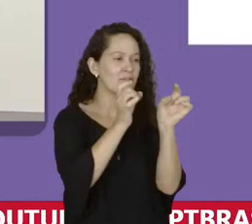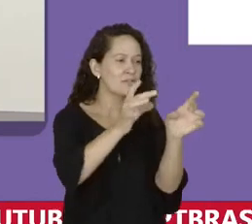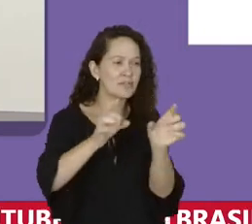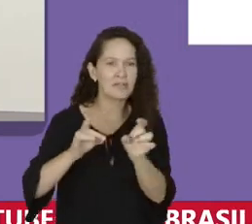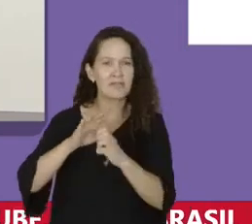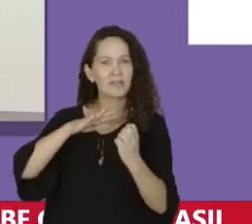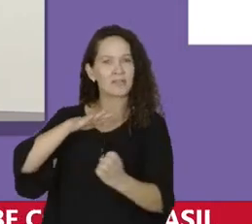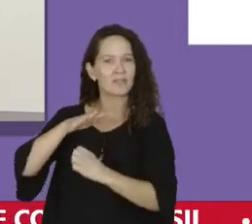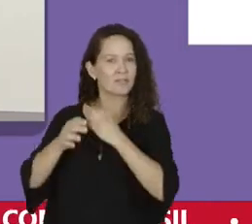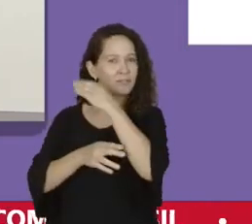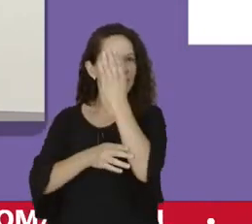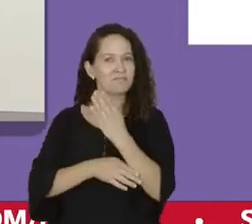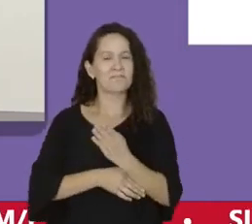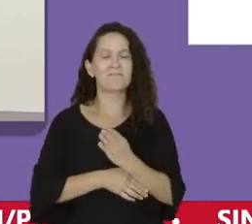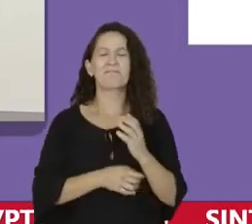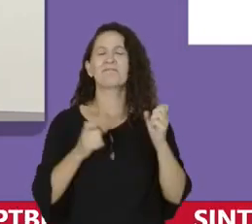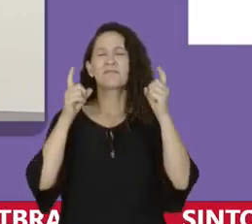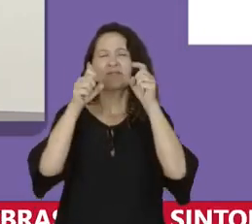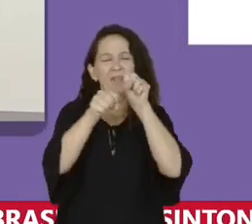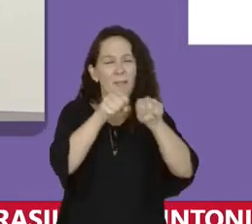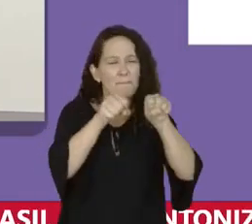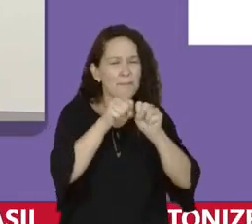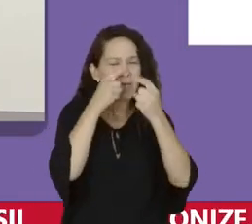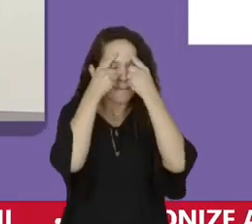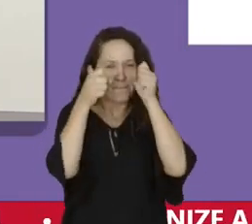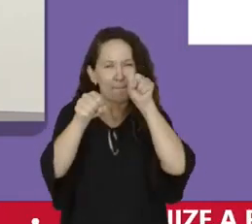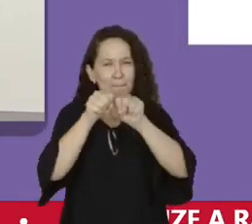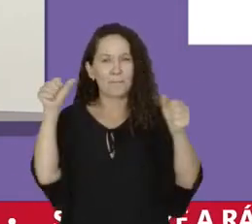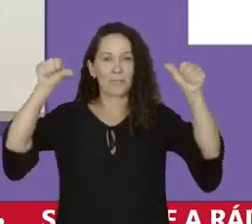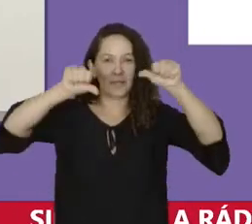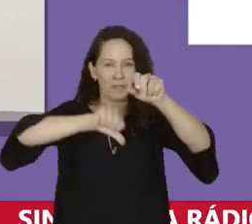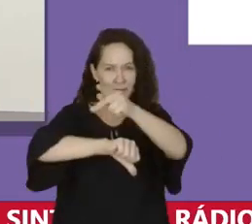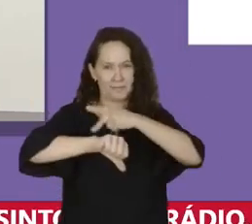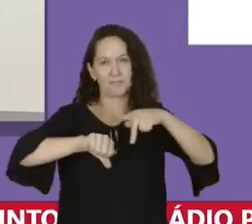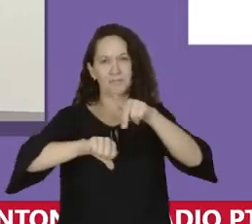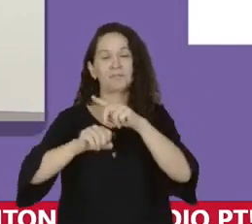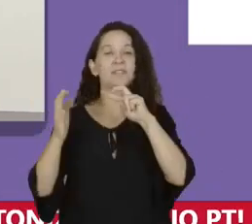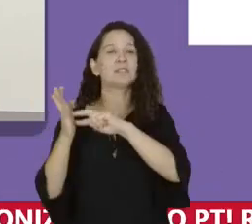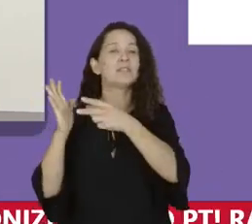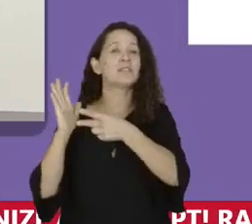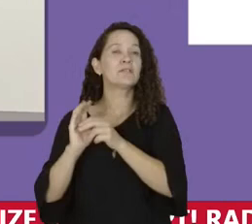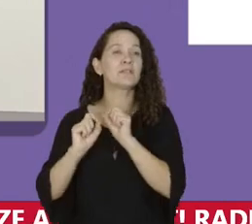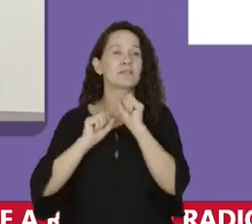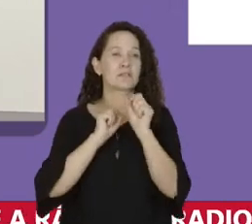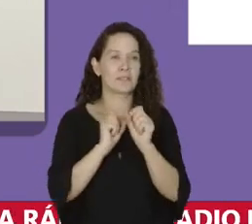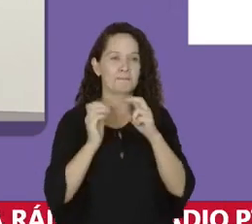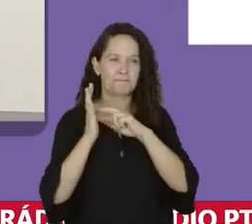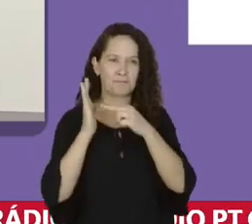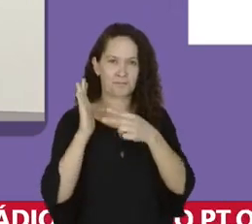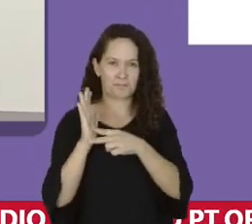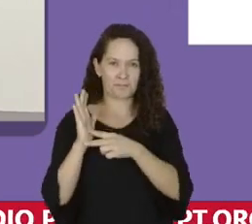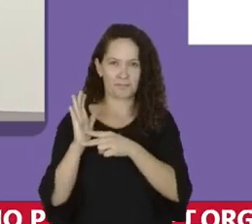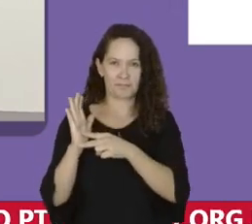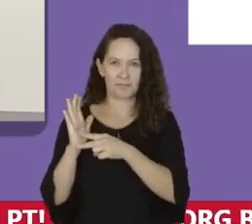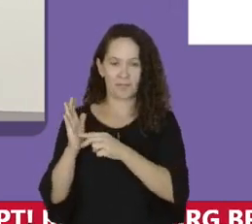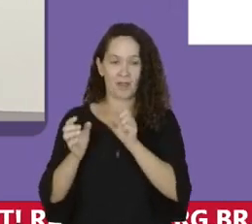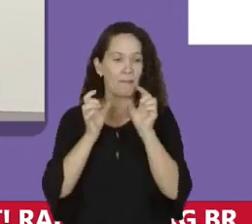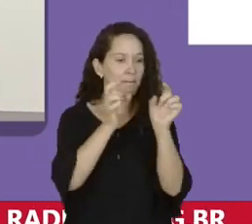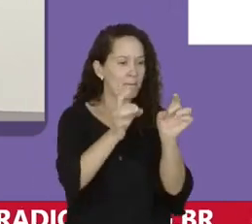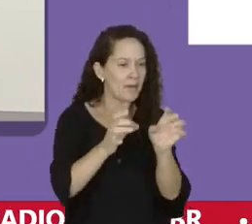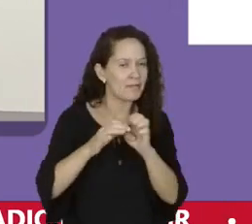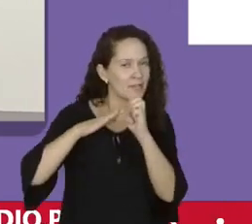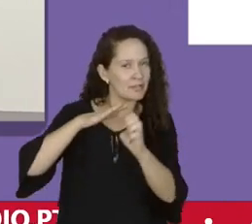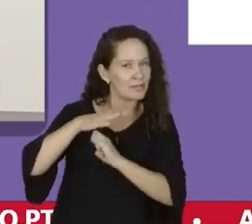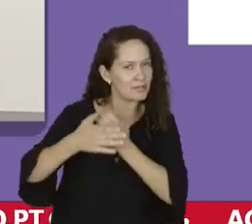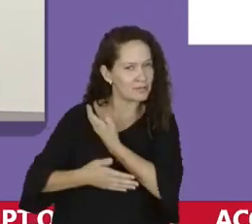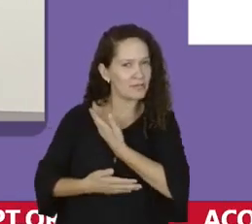privatização mais ofensivos e violentos. Isso significa o quê? Significa que para privatizar,